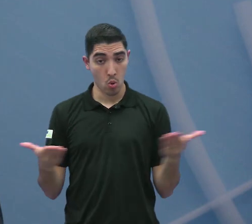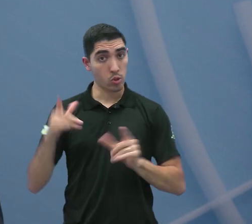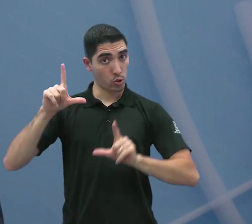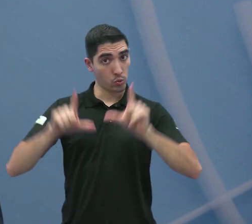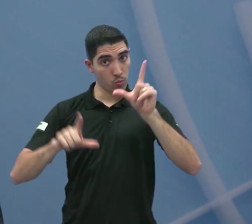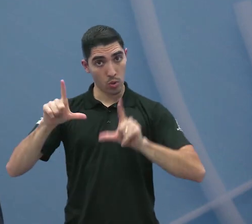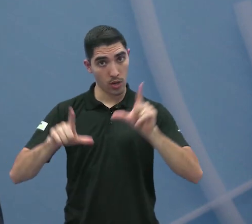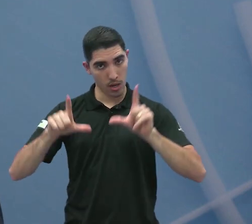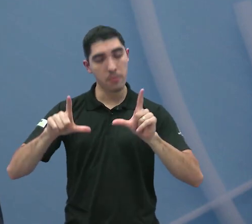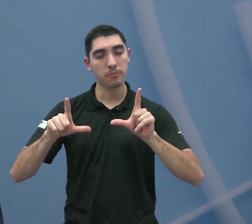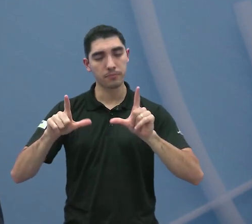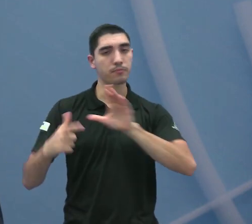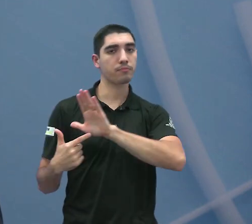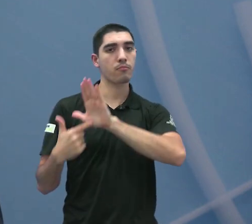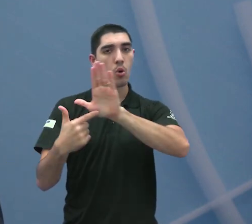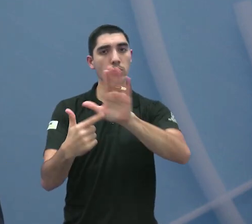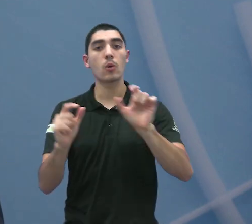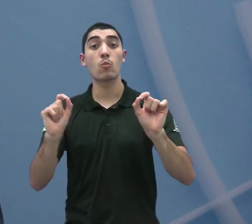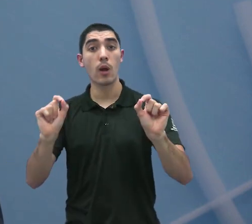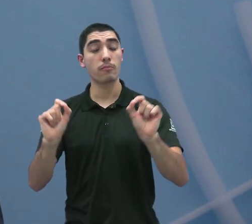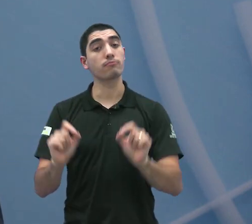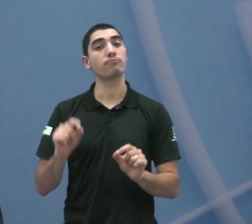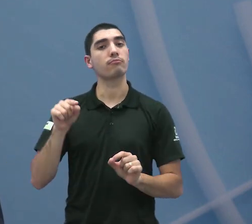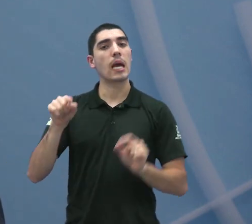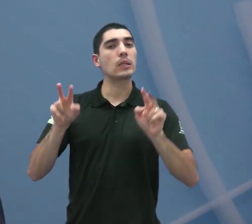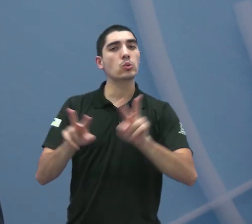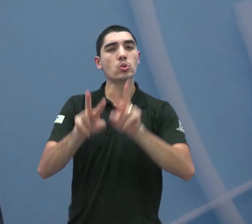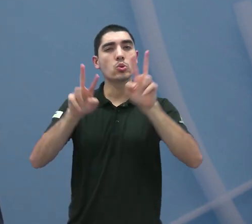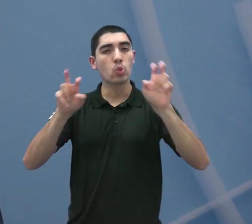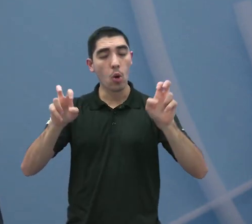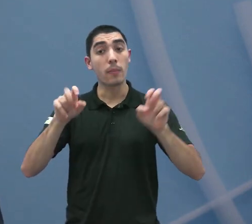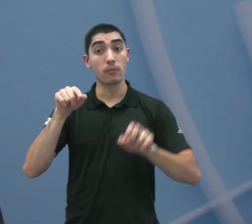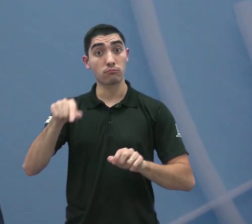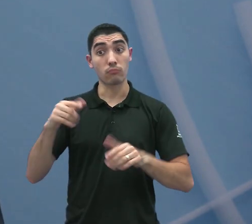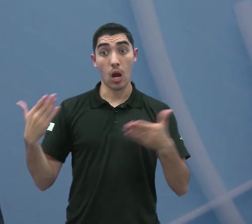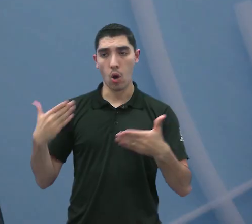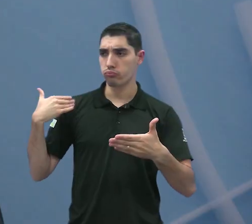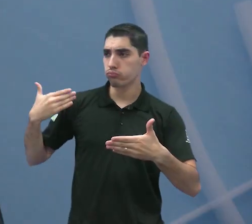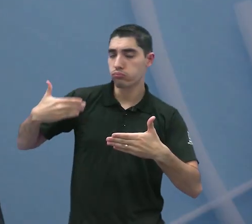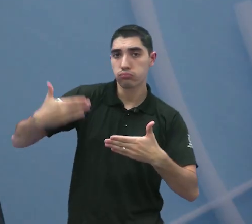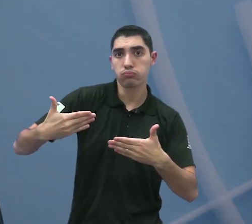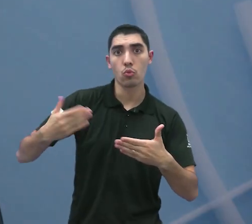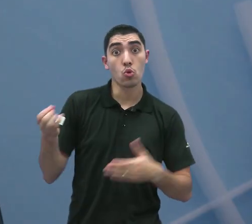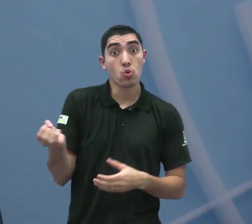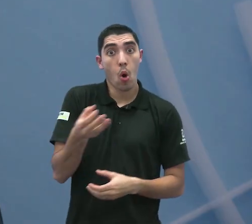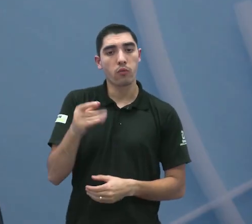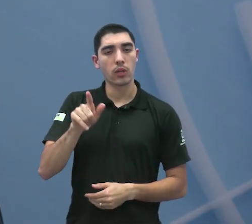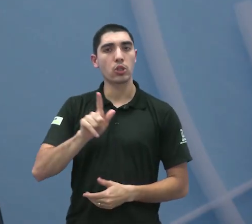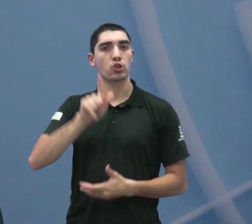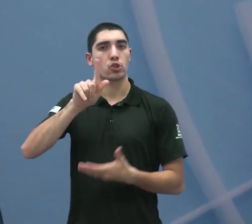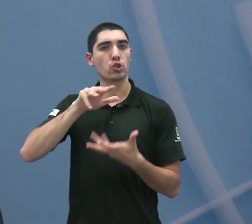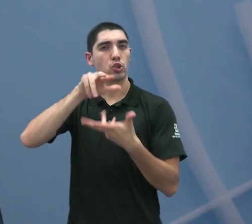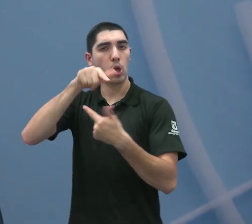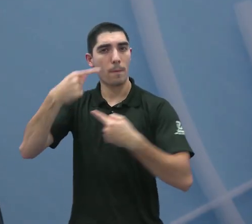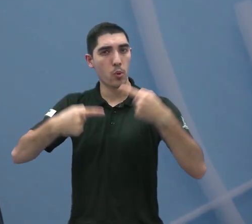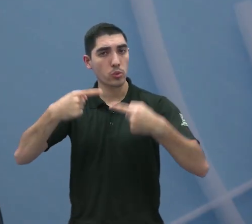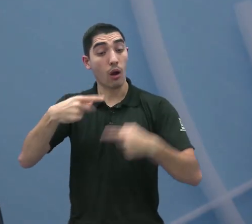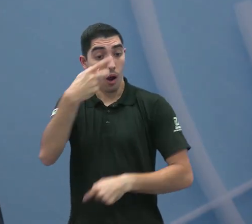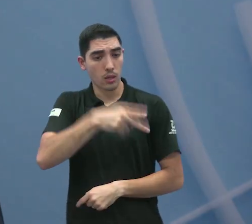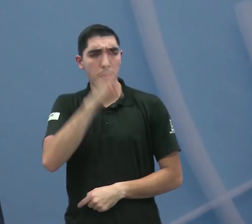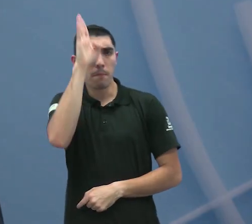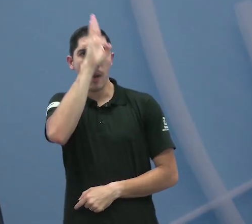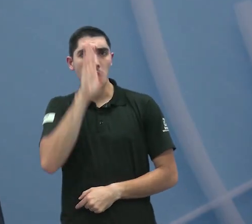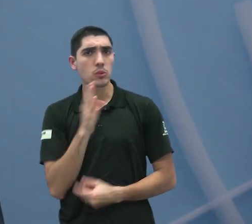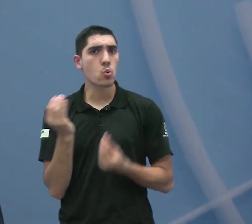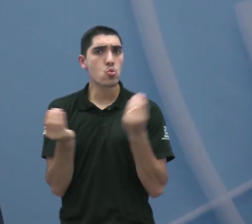de hoje, a gente abre a conversa sobre os movimentos mais recentes da geopolítica, o papel do Brasil nesse cenário